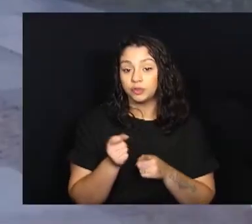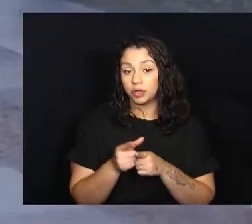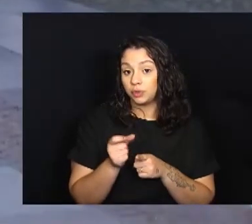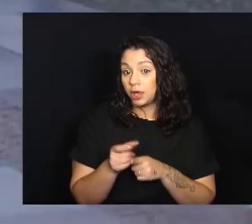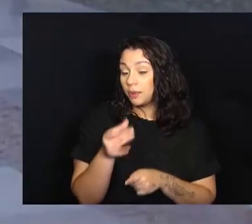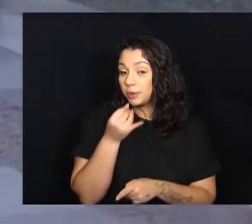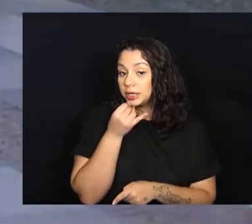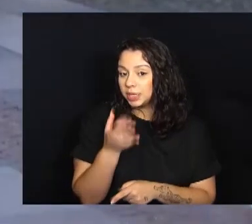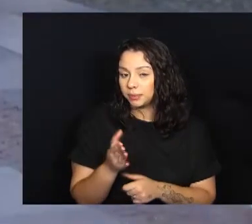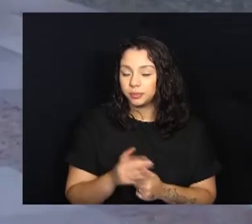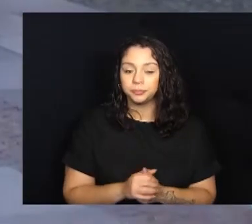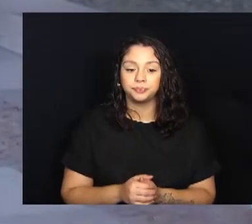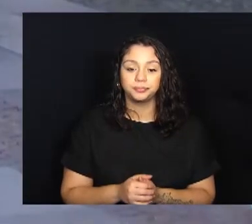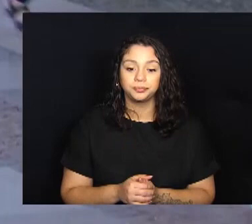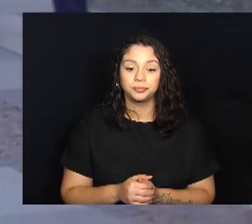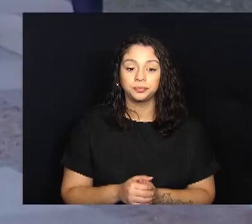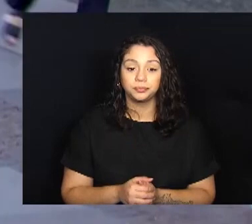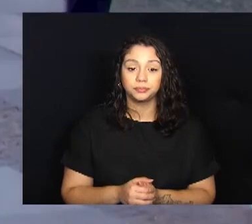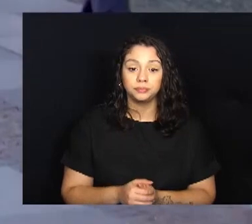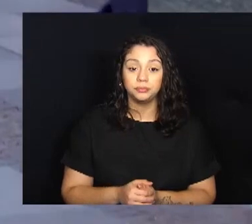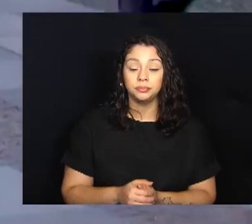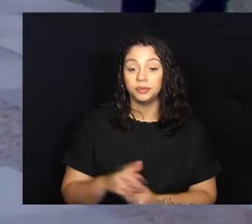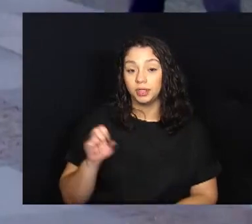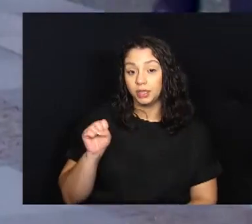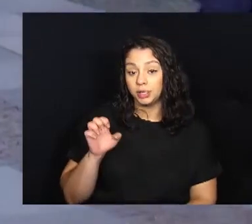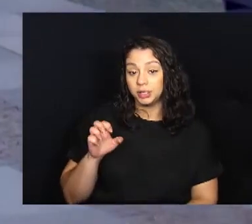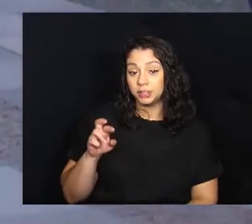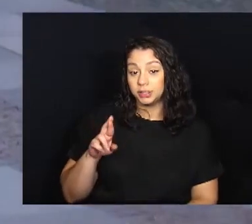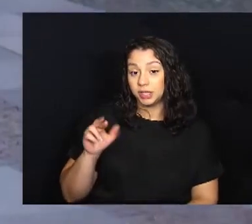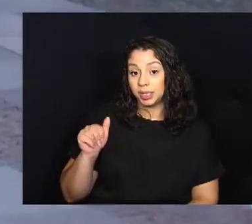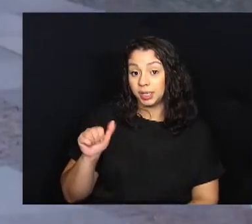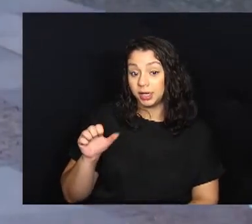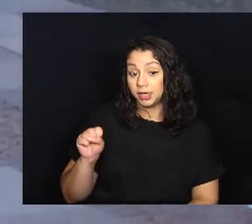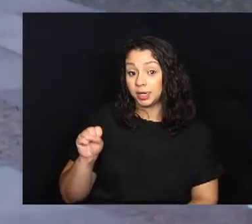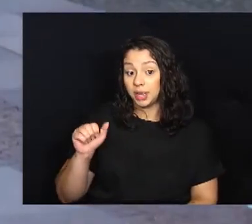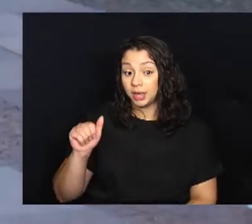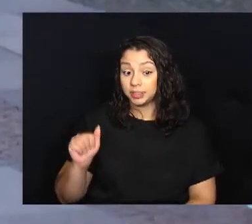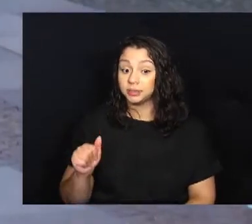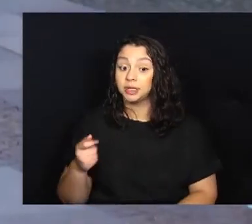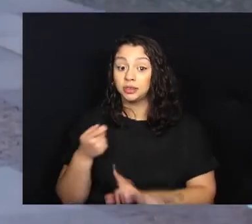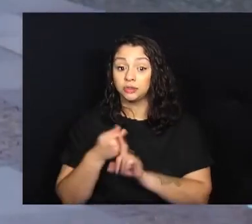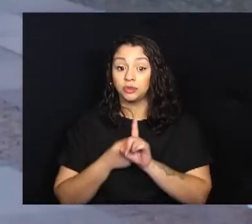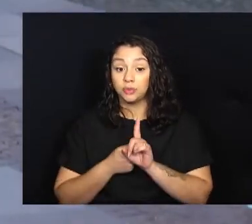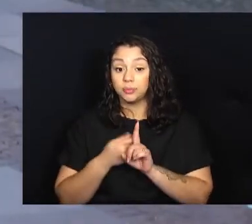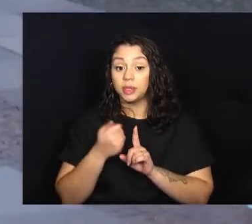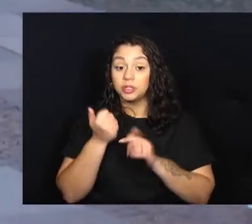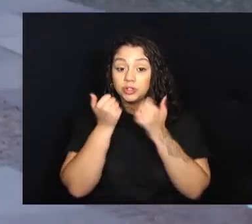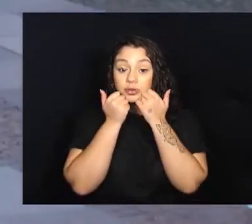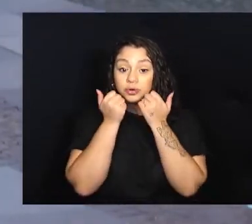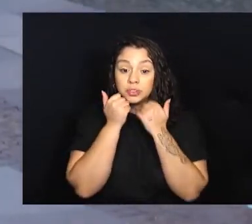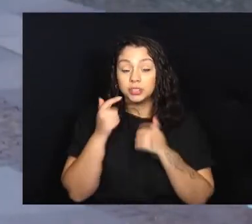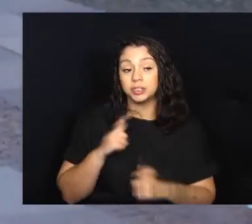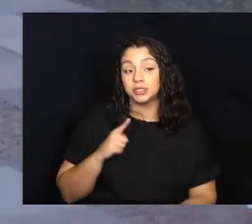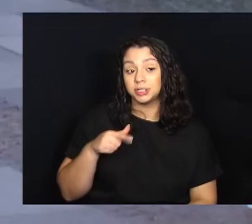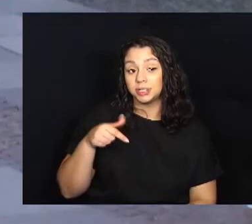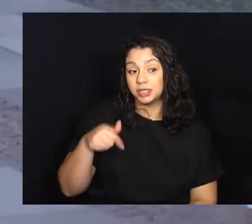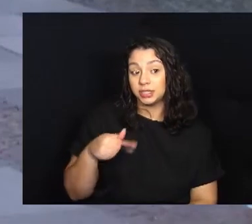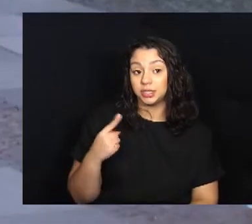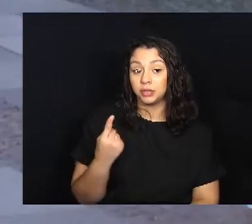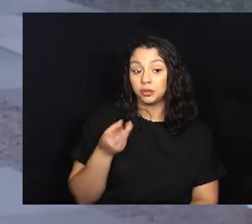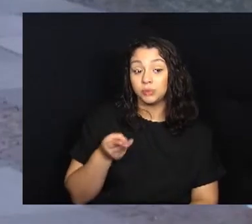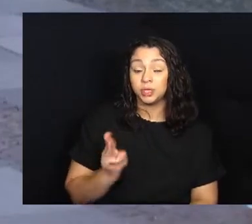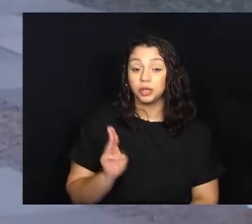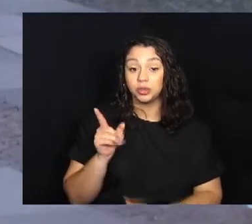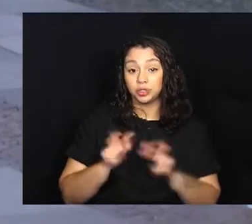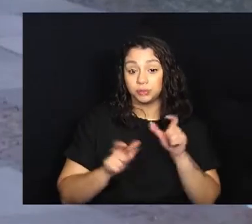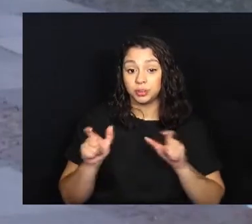Um levantamento realizado pela Serasa no mês de junho apontou que mais de 71 milhões de brasileiros estão em